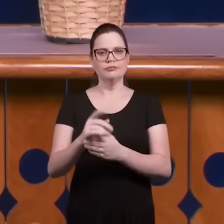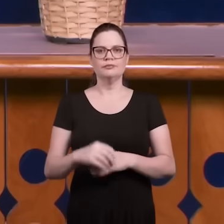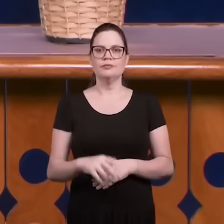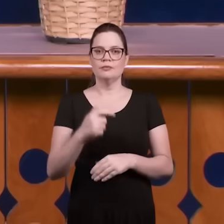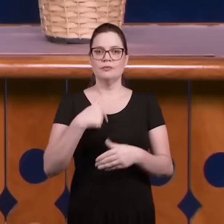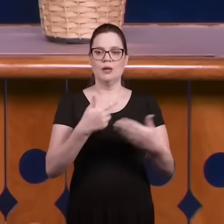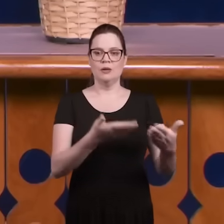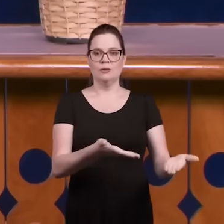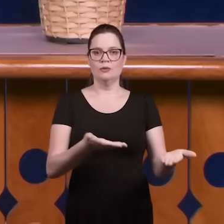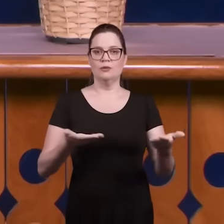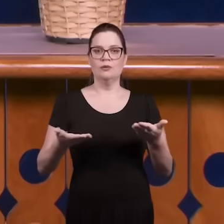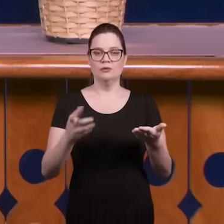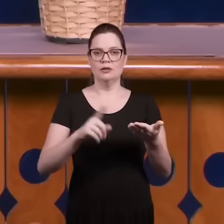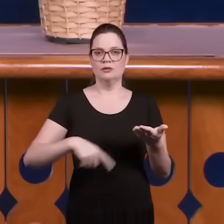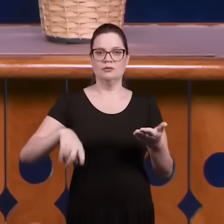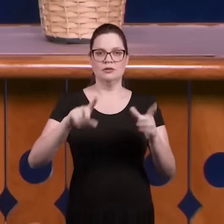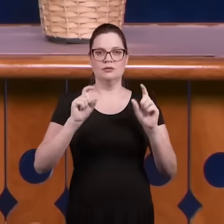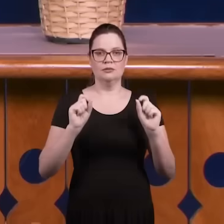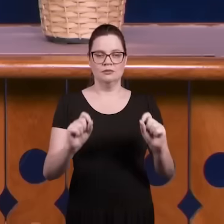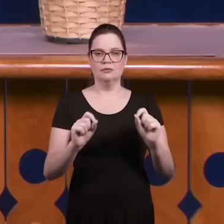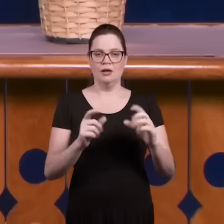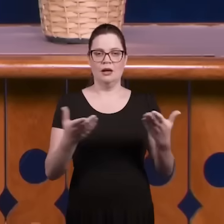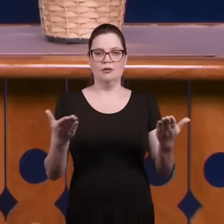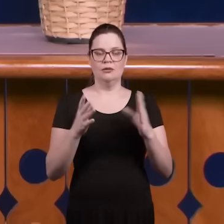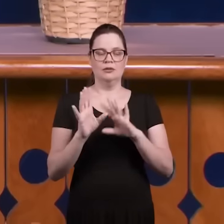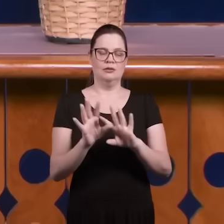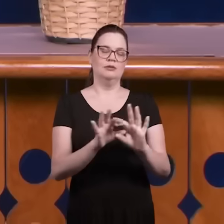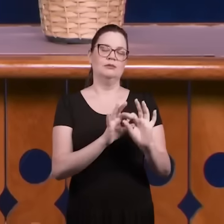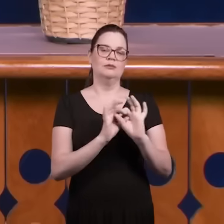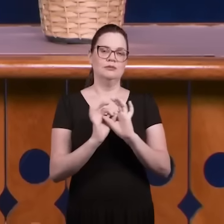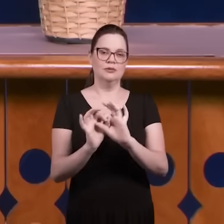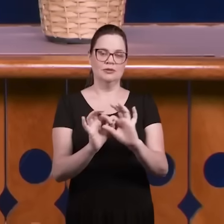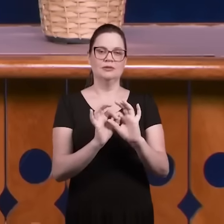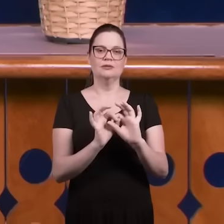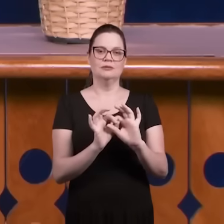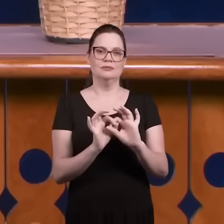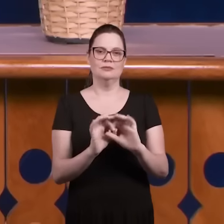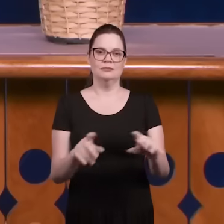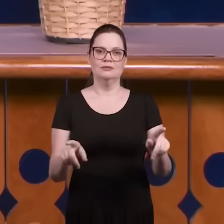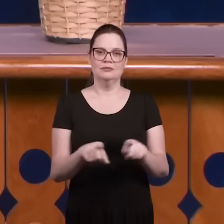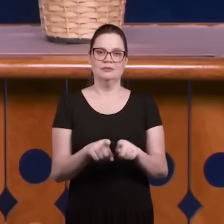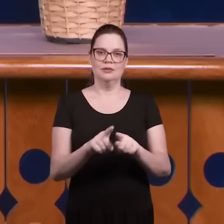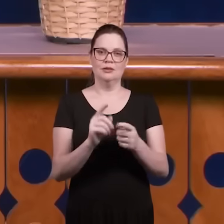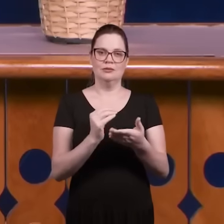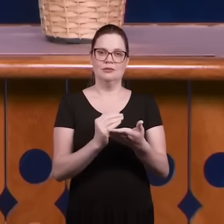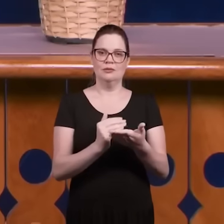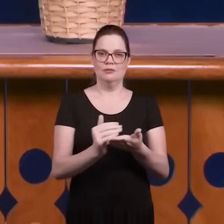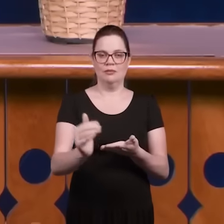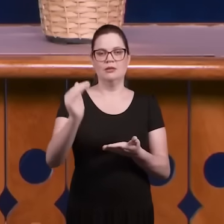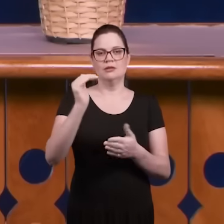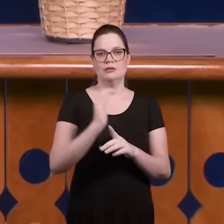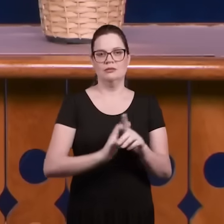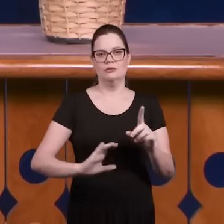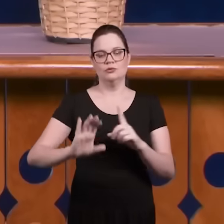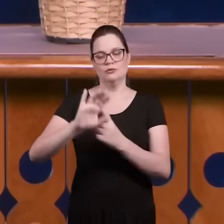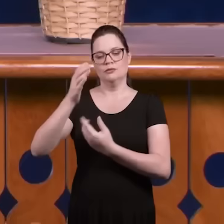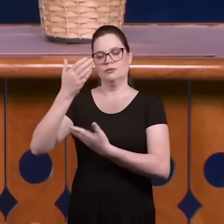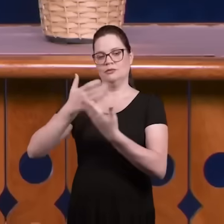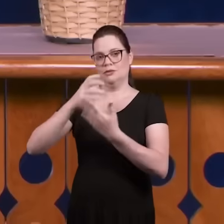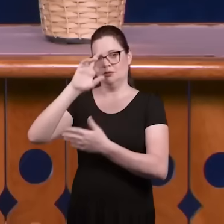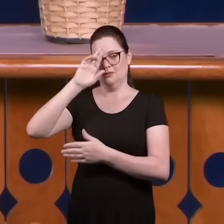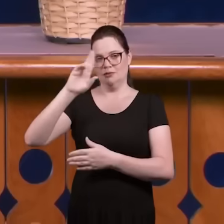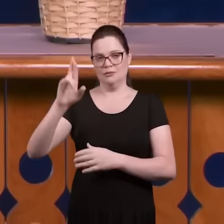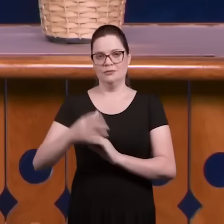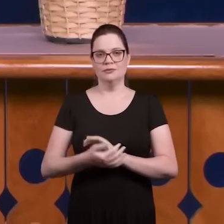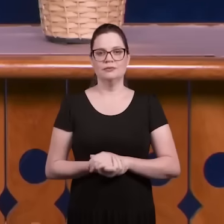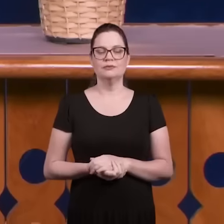convido todos a fecharem os olhos para iniciarmos este culto na presença